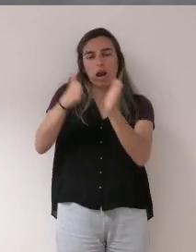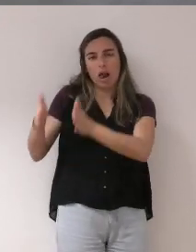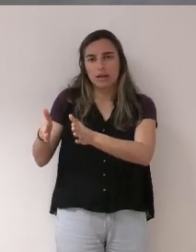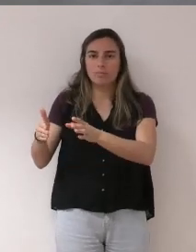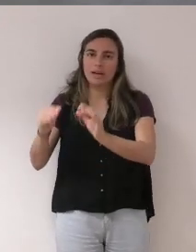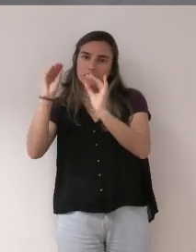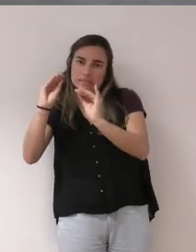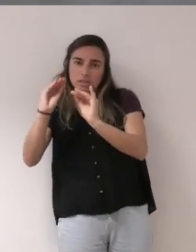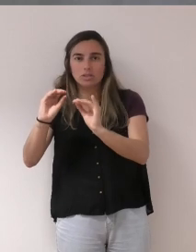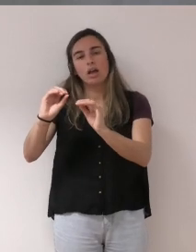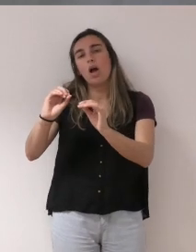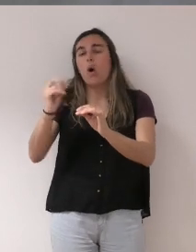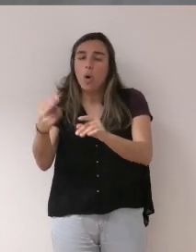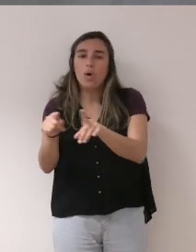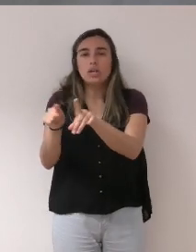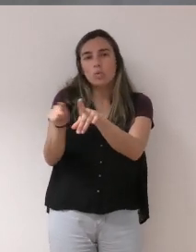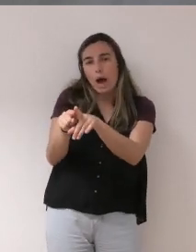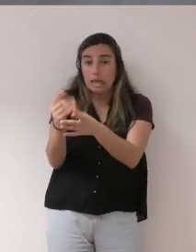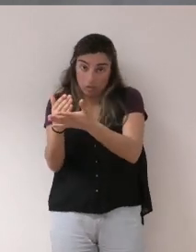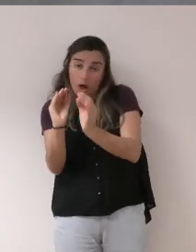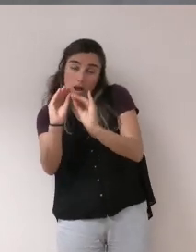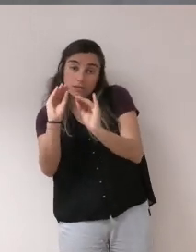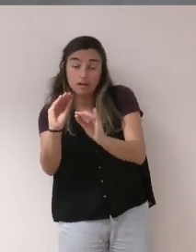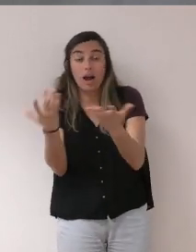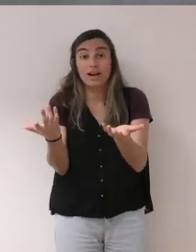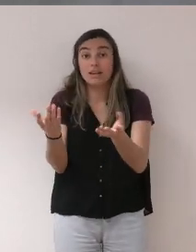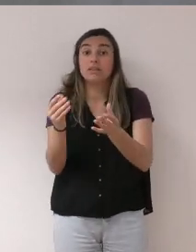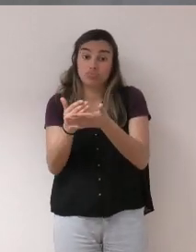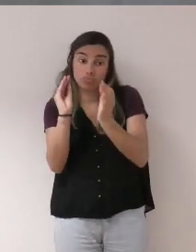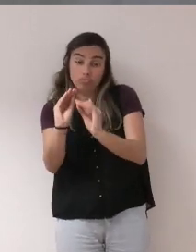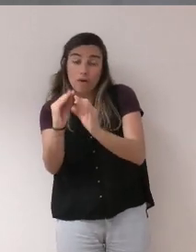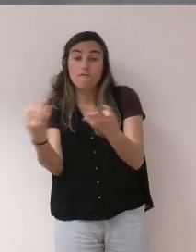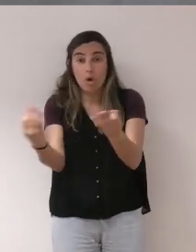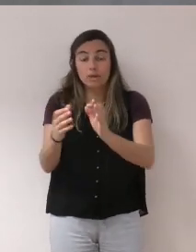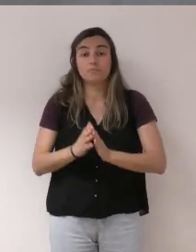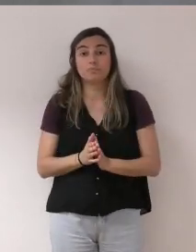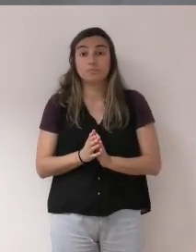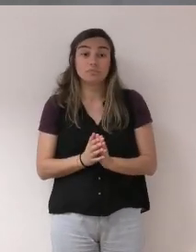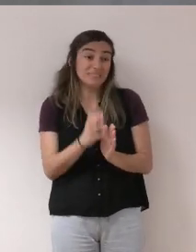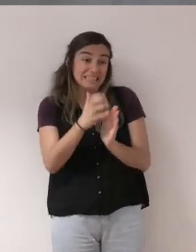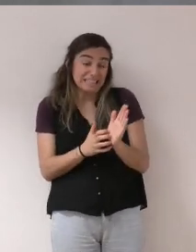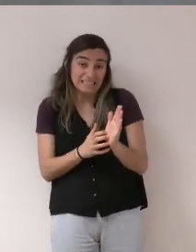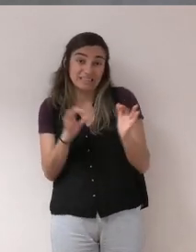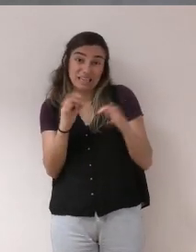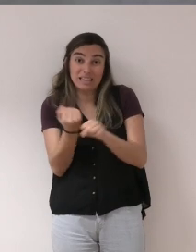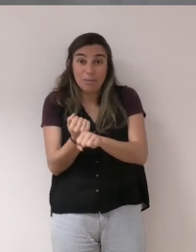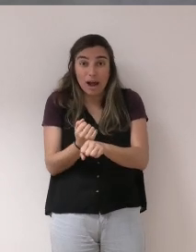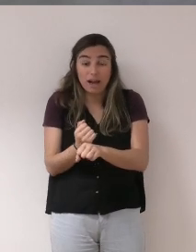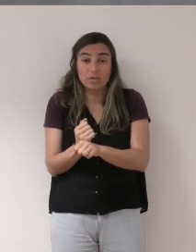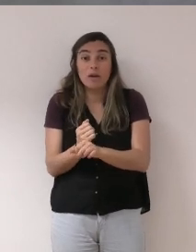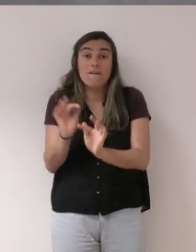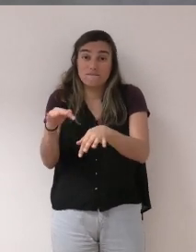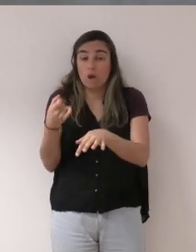ou académico. Académico, claramente, aquilo que é o texto da tese e, por